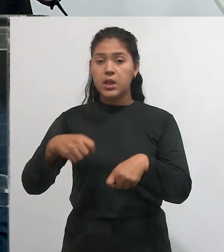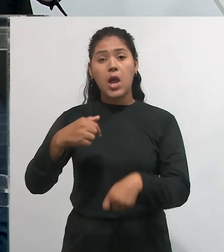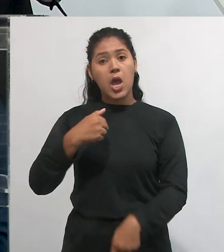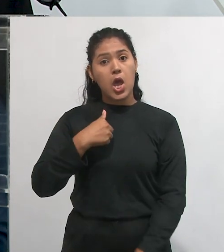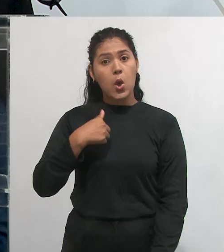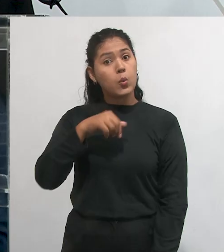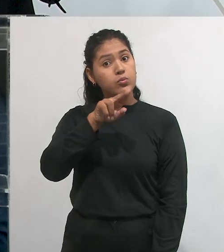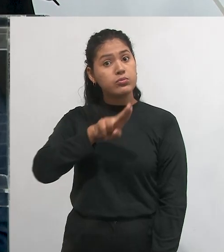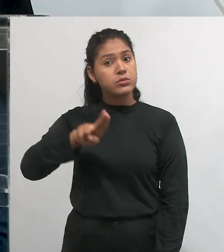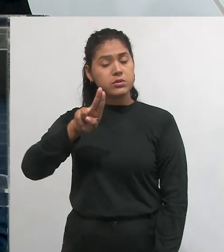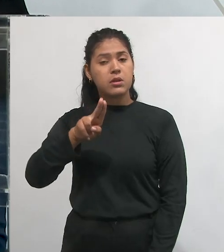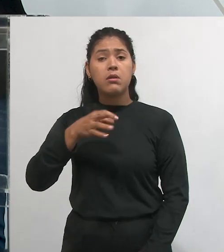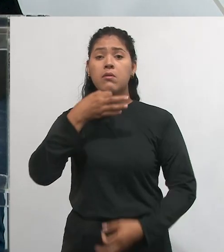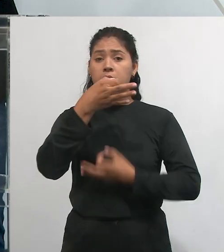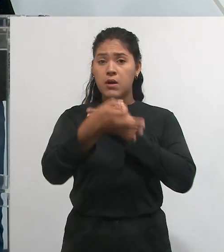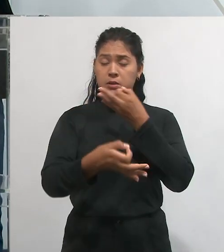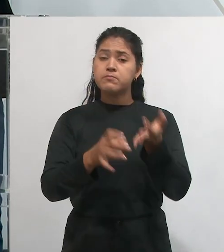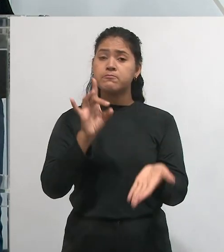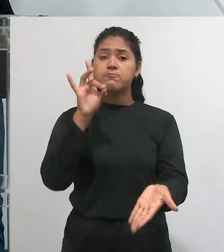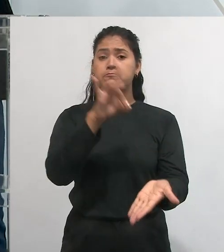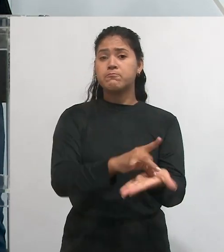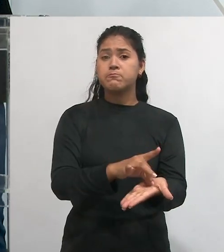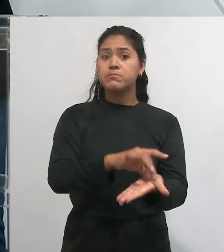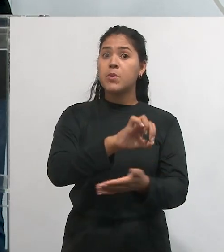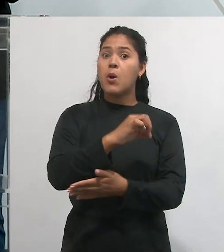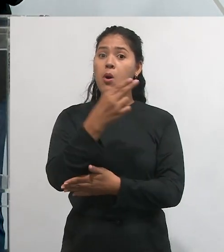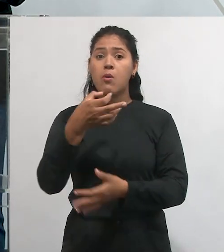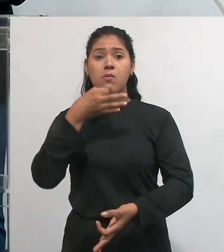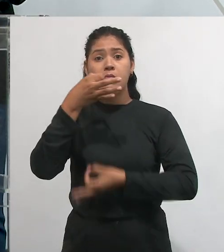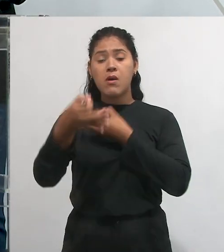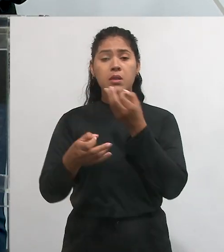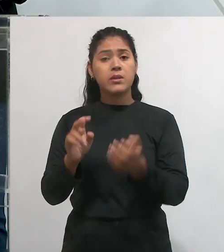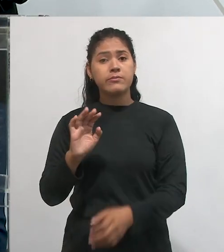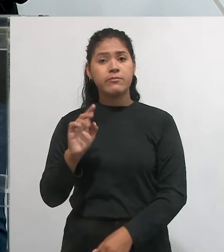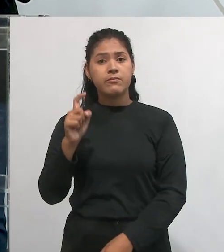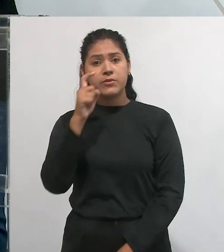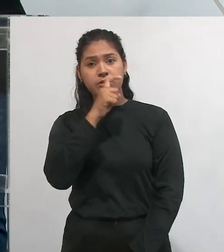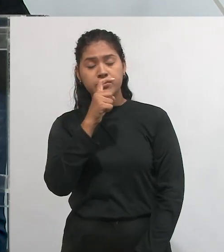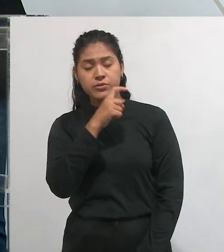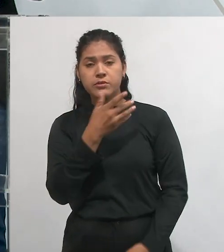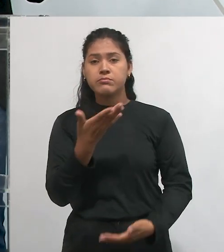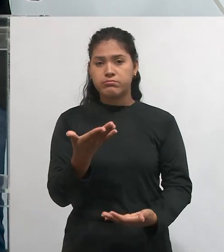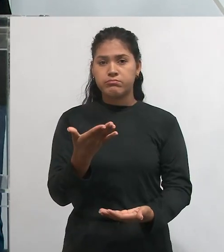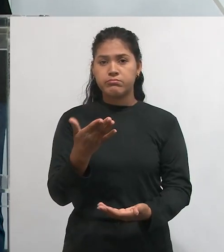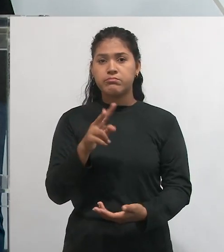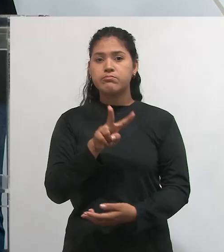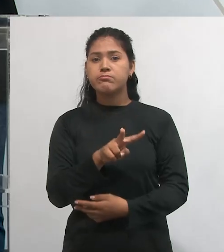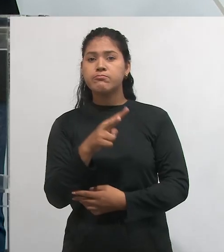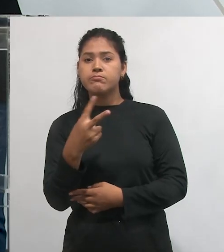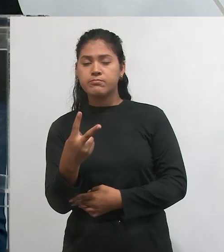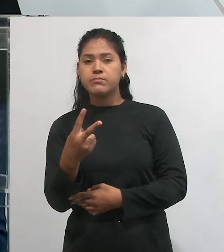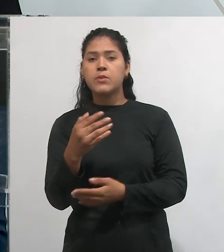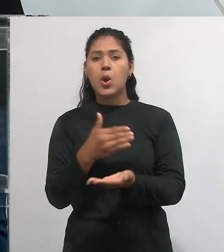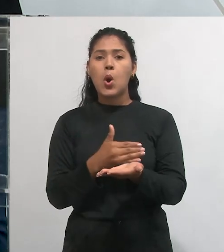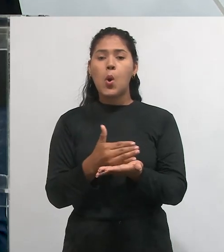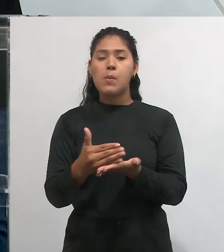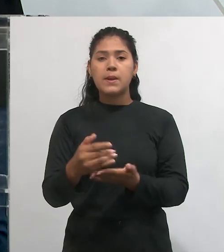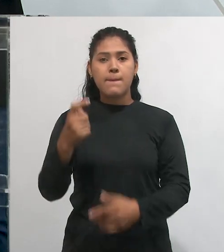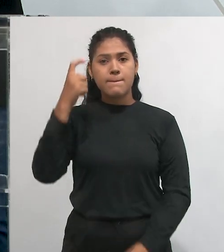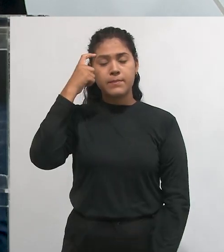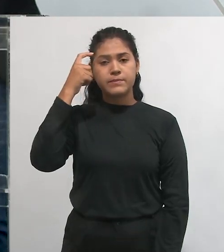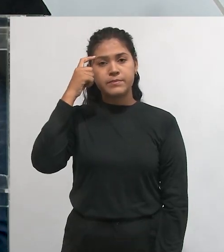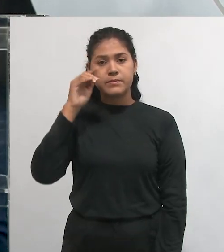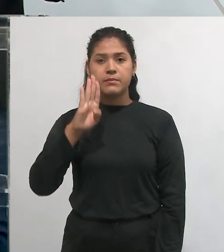que é verdadeira e a gente pode estar reportando a uma coisa que é falsa. E aí nasce o que nós chamamos de